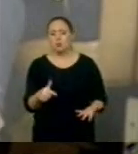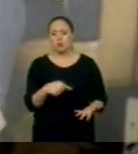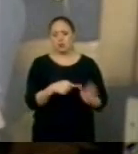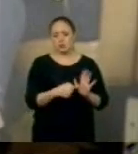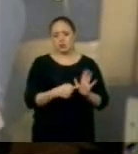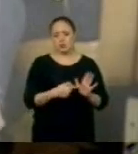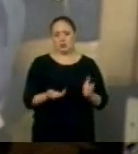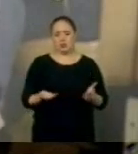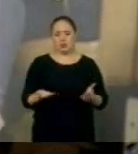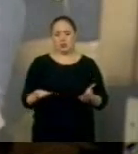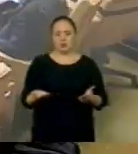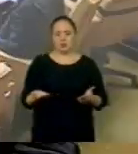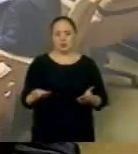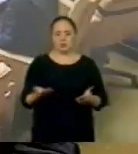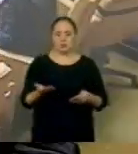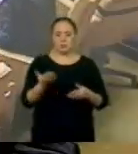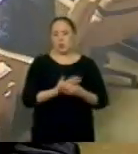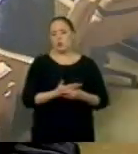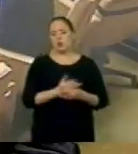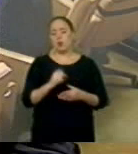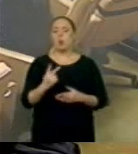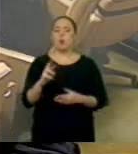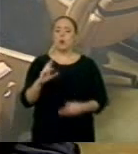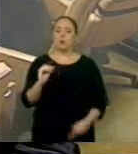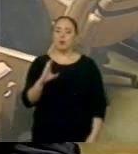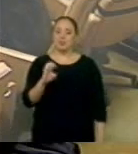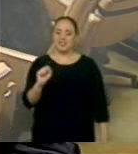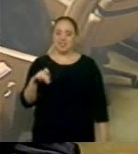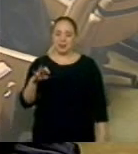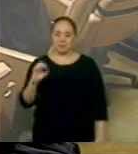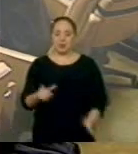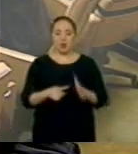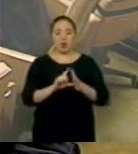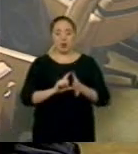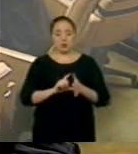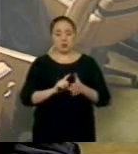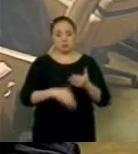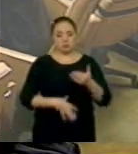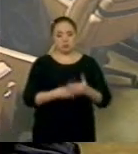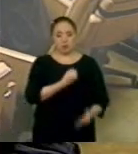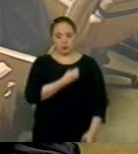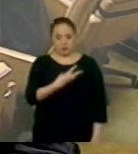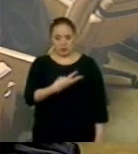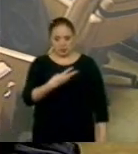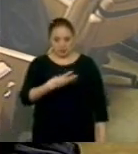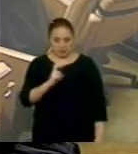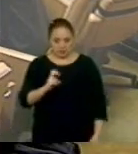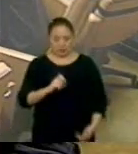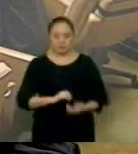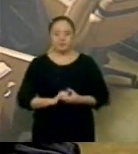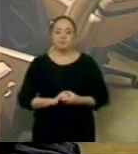nem se cogitava do processo ou de processamento do parlamentar antes do advento da emenda constitucional. Então, precisamente no